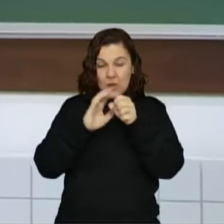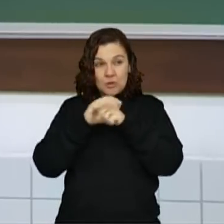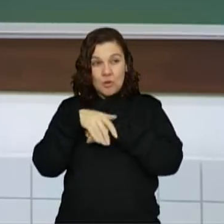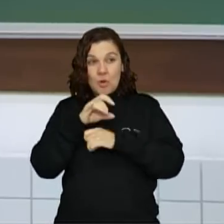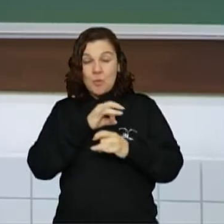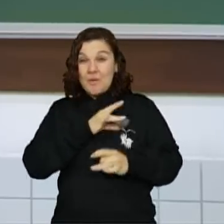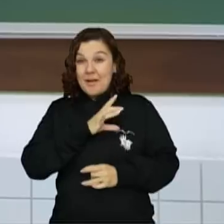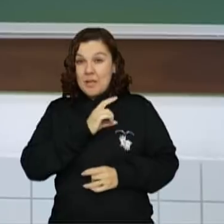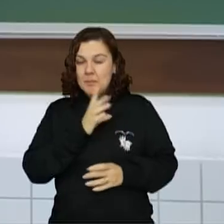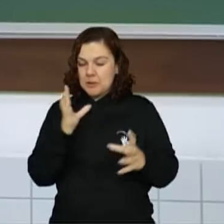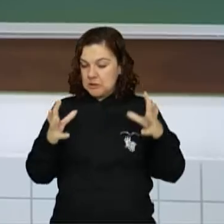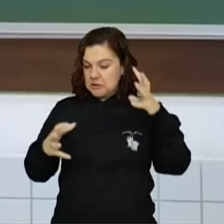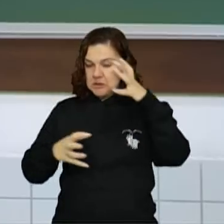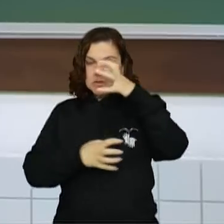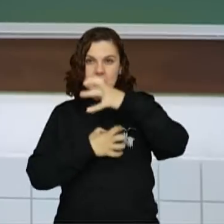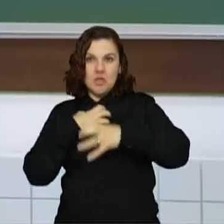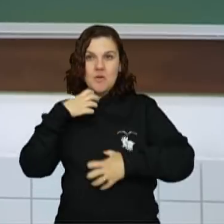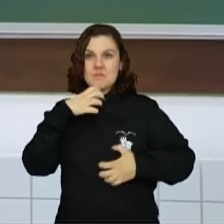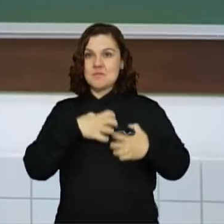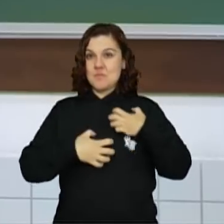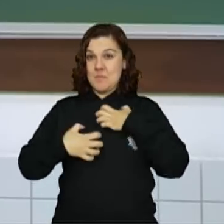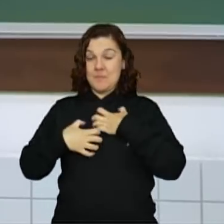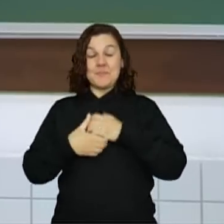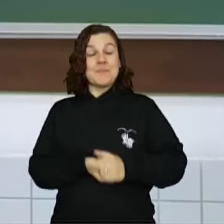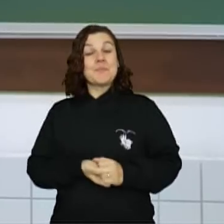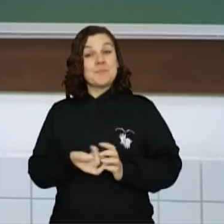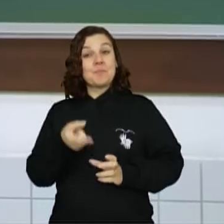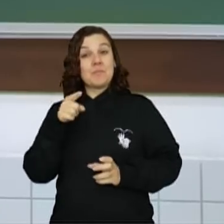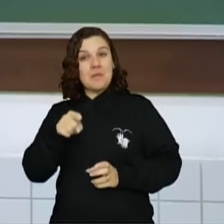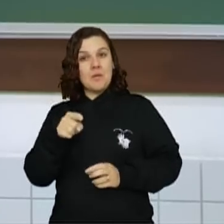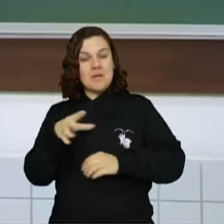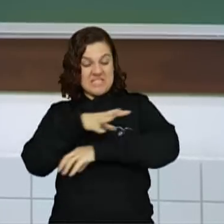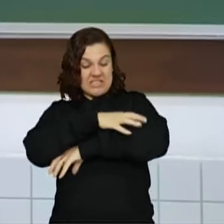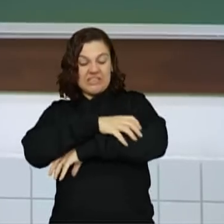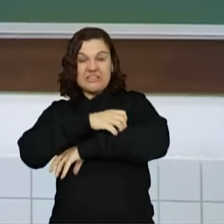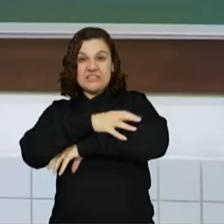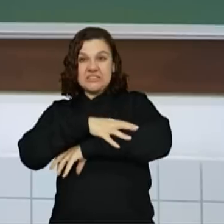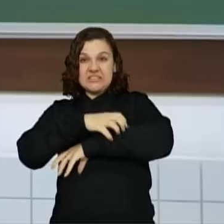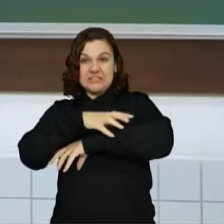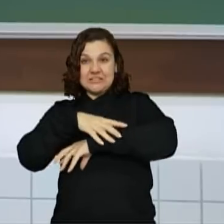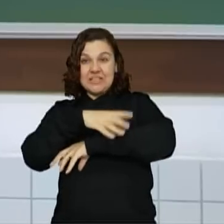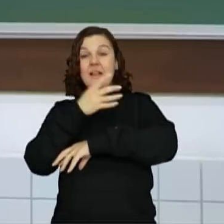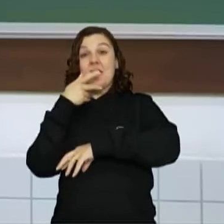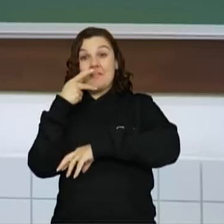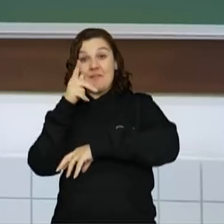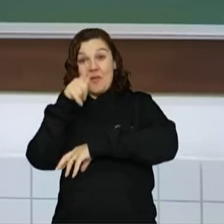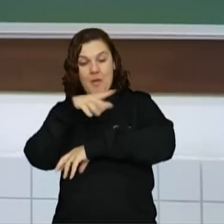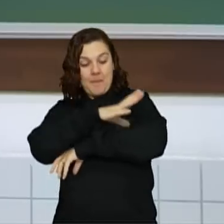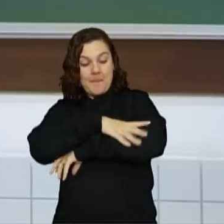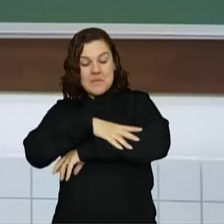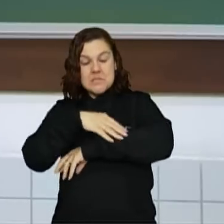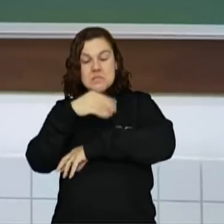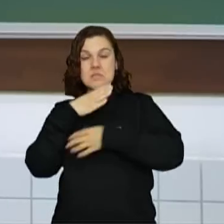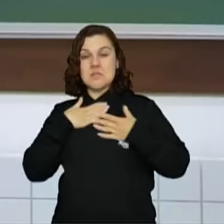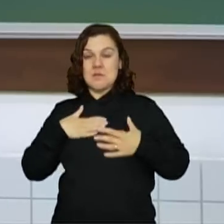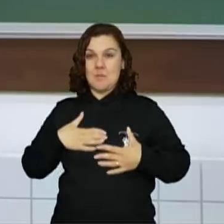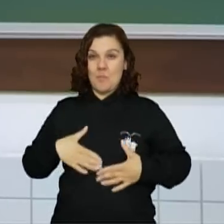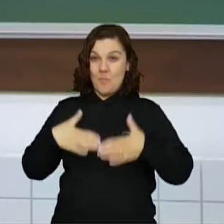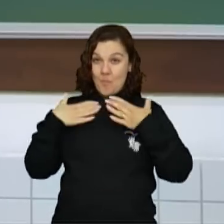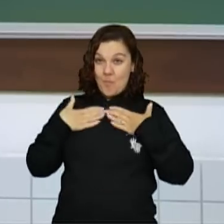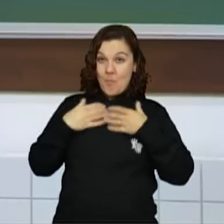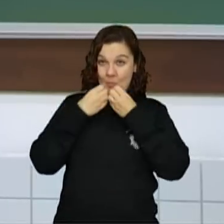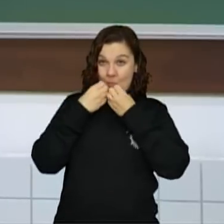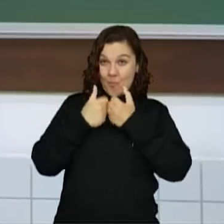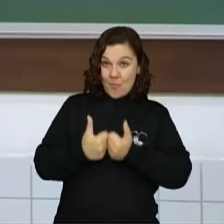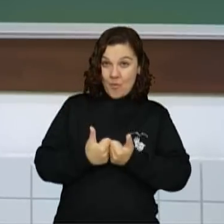está dominando os nossos sentimentos. Então, esse veludo que é macio, né, que esses sentimentos que nós temos dentro